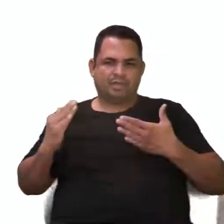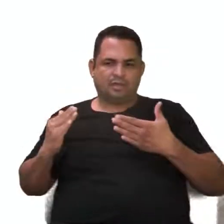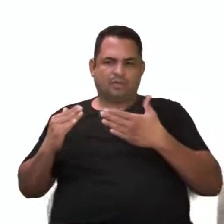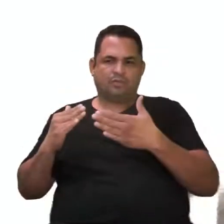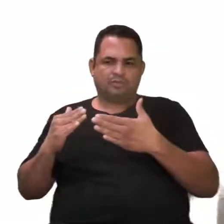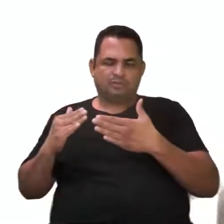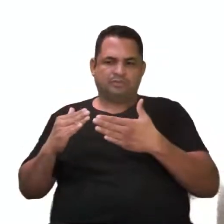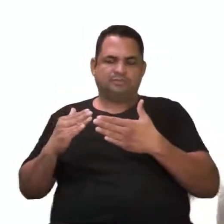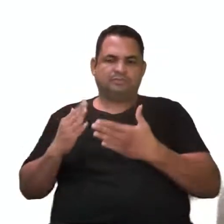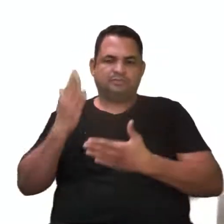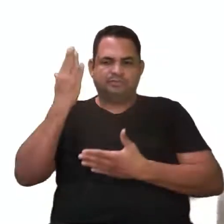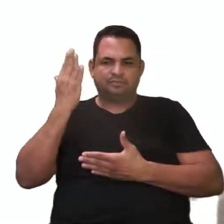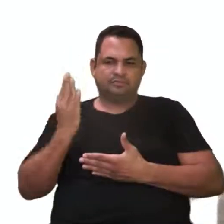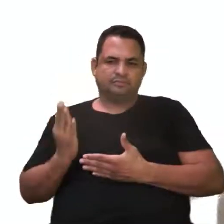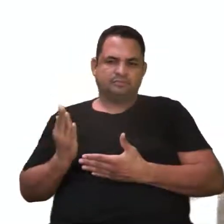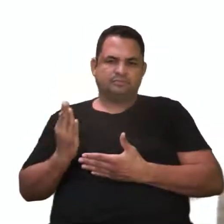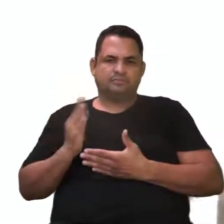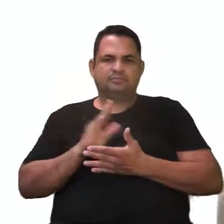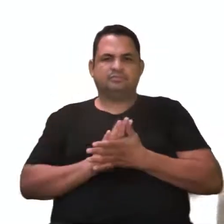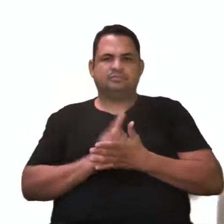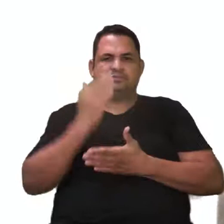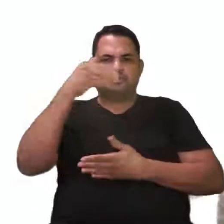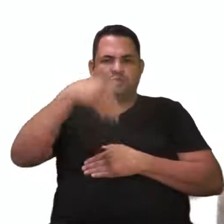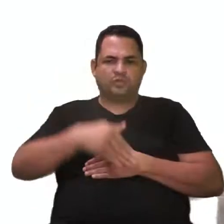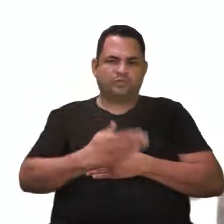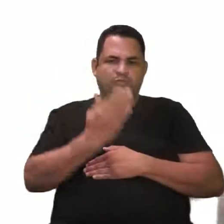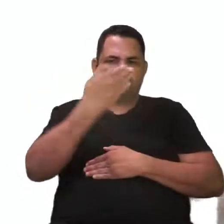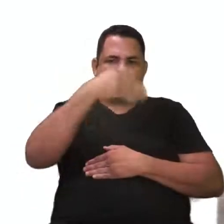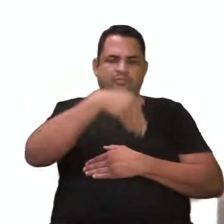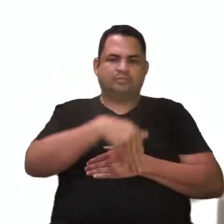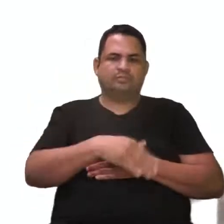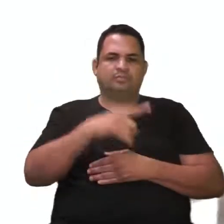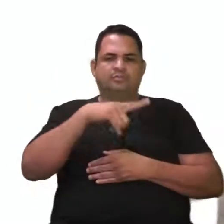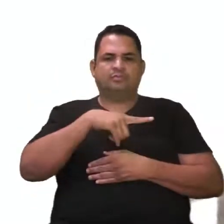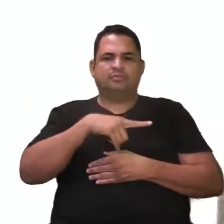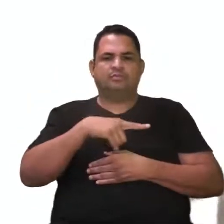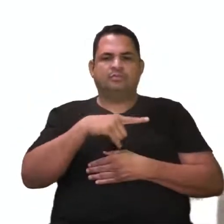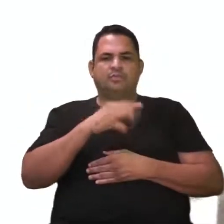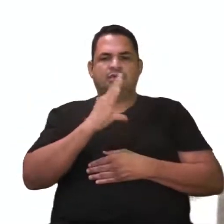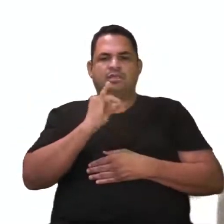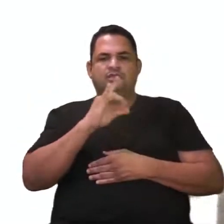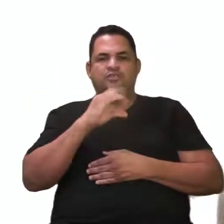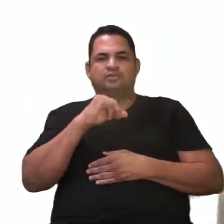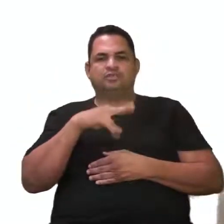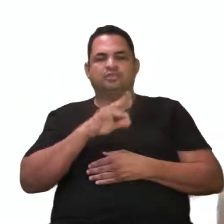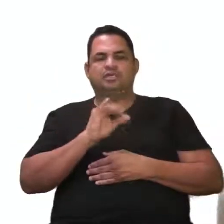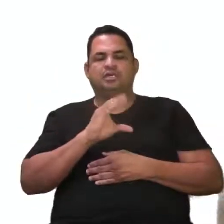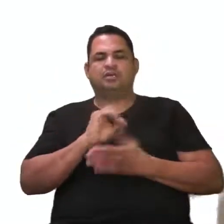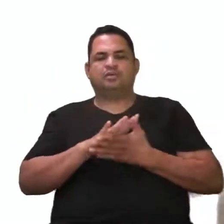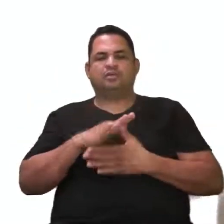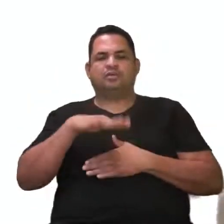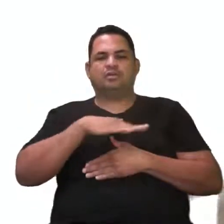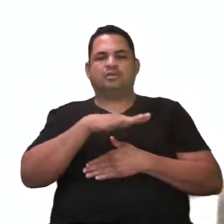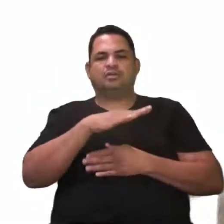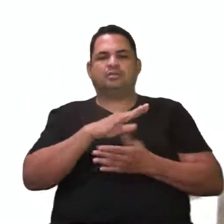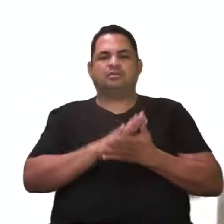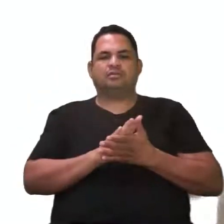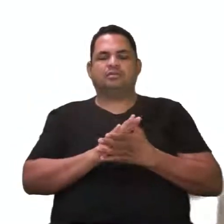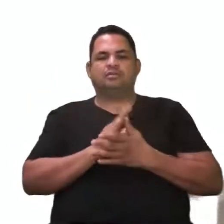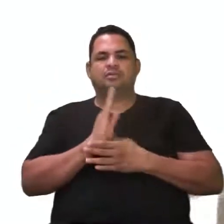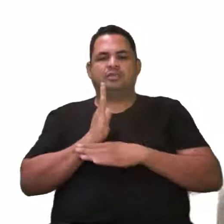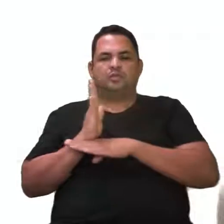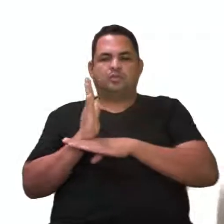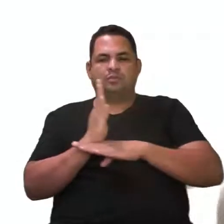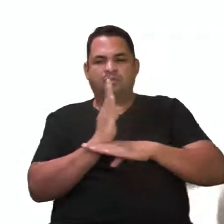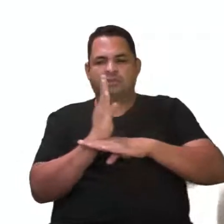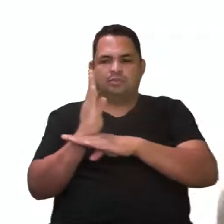Presta atenção. Nós temos o golfinho, nós temos o ictiosauro, que é o réptil, e nós temos o tubarão, que é